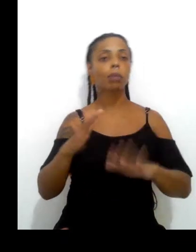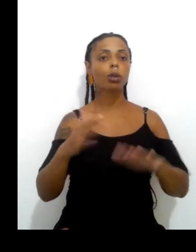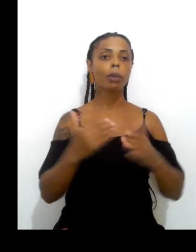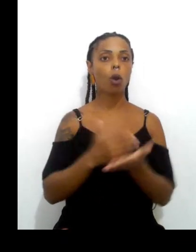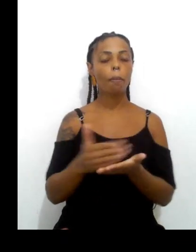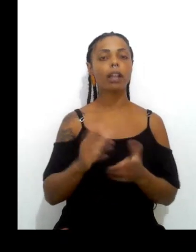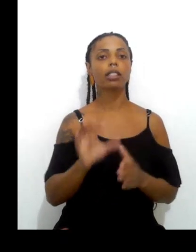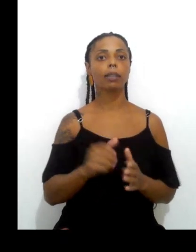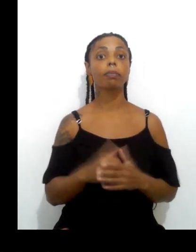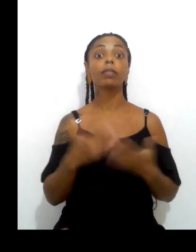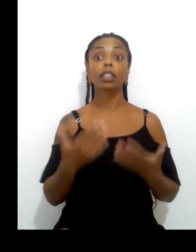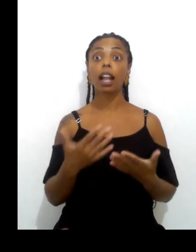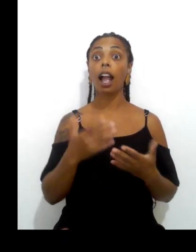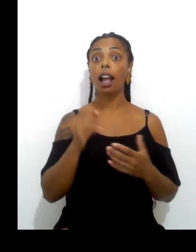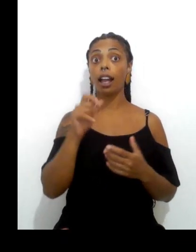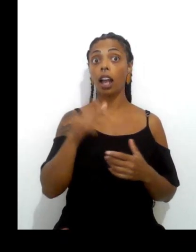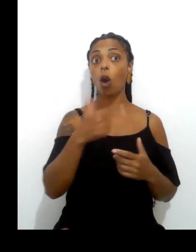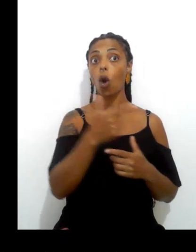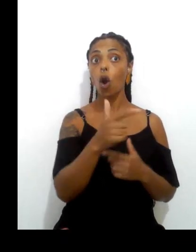reconciliação